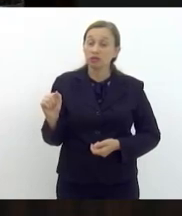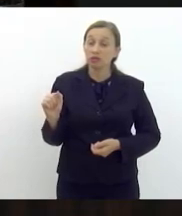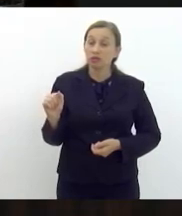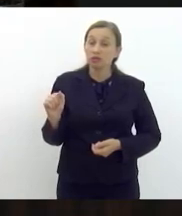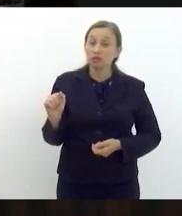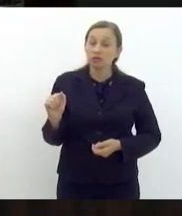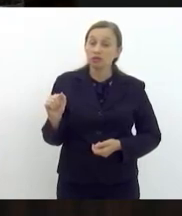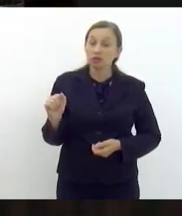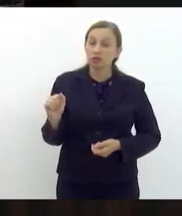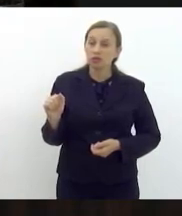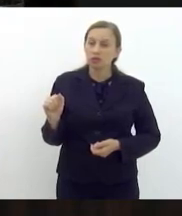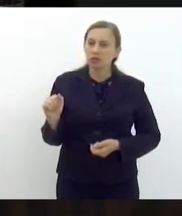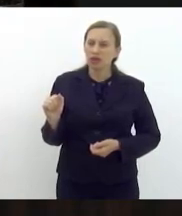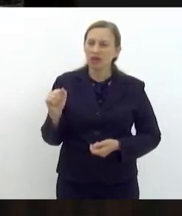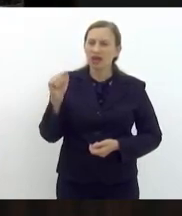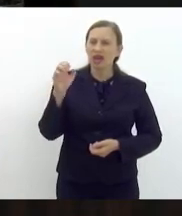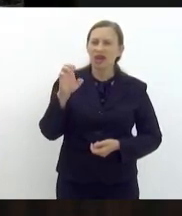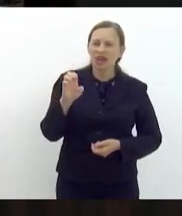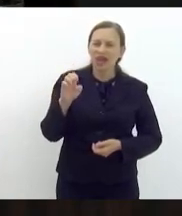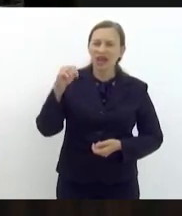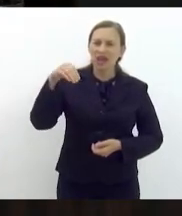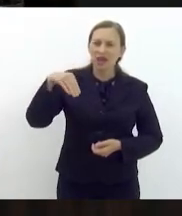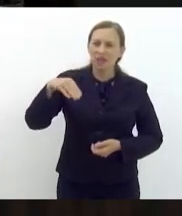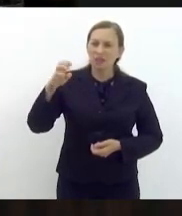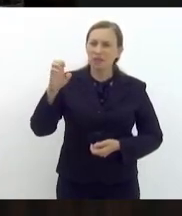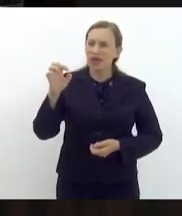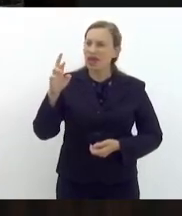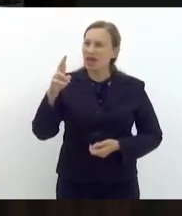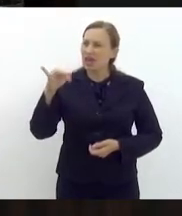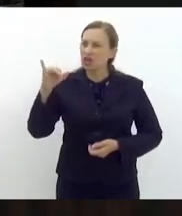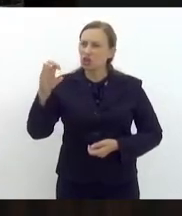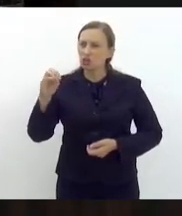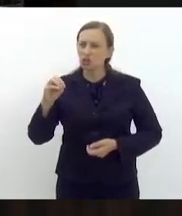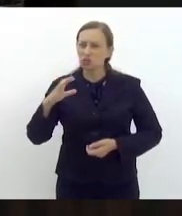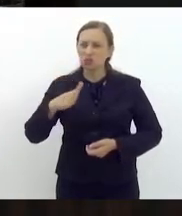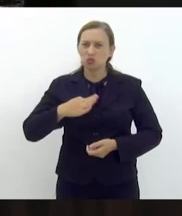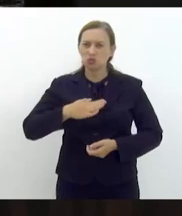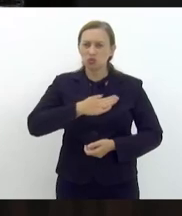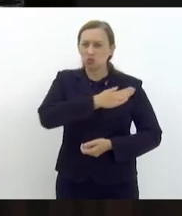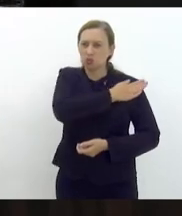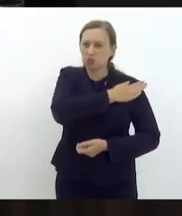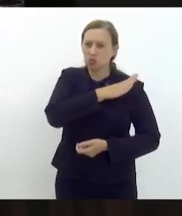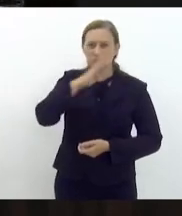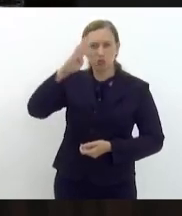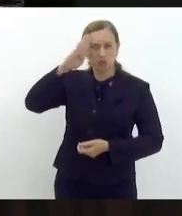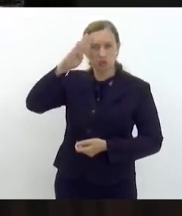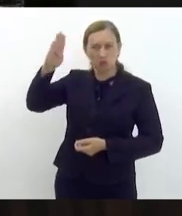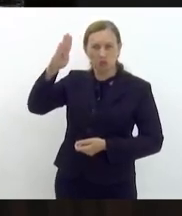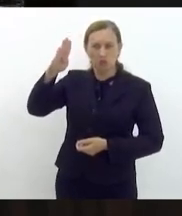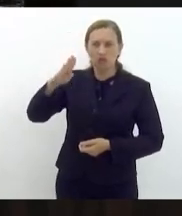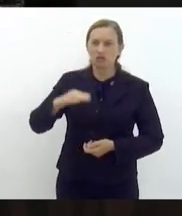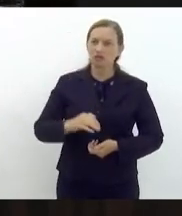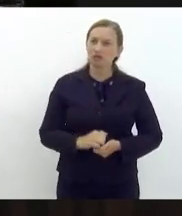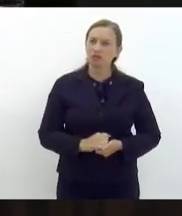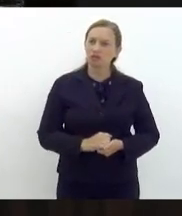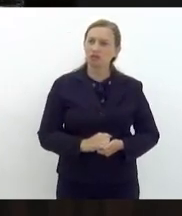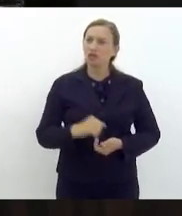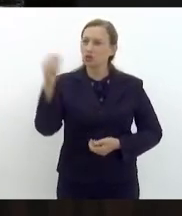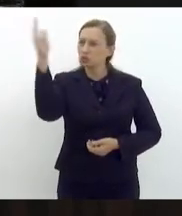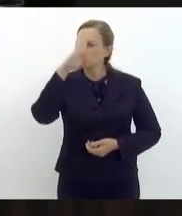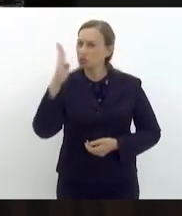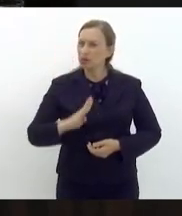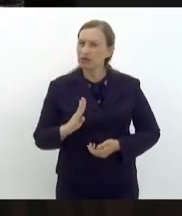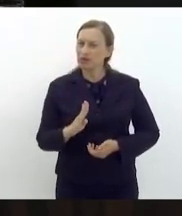dos eméritos combatentes da Força Expedicionária do Brasil,